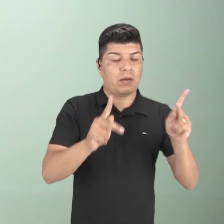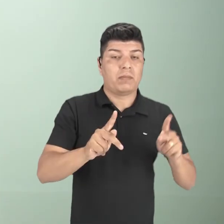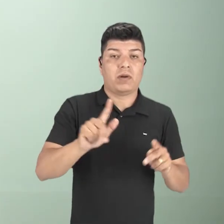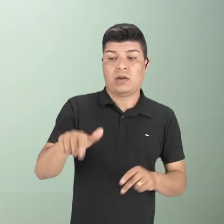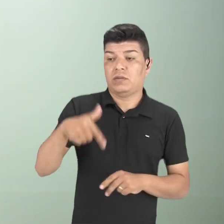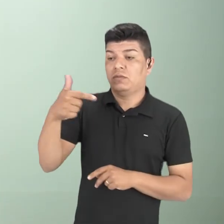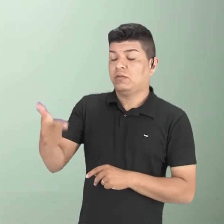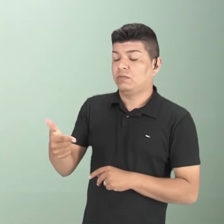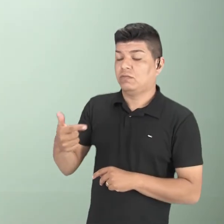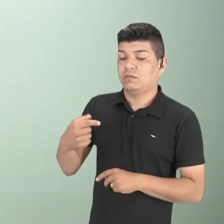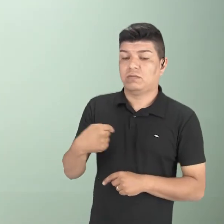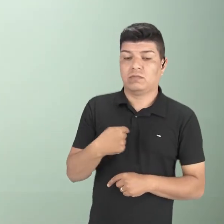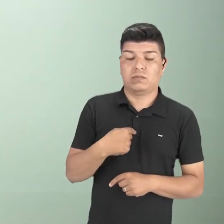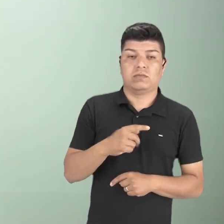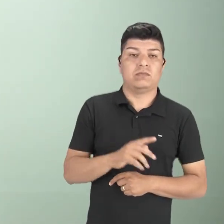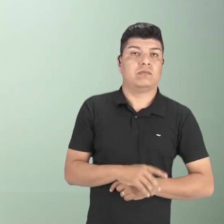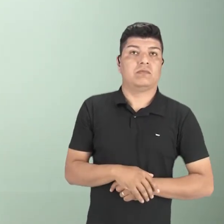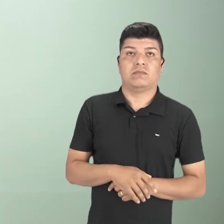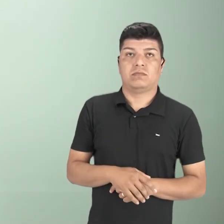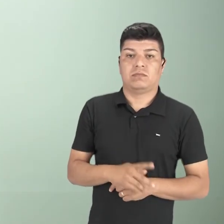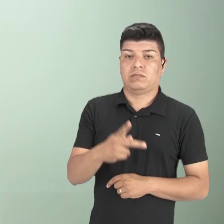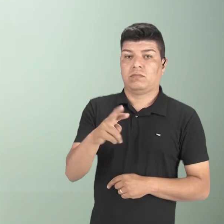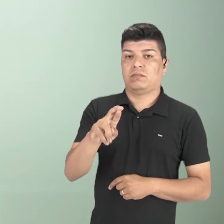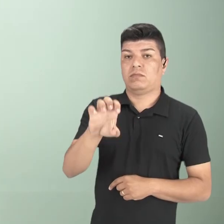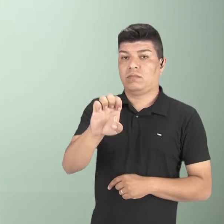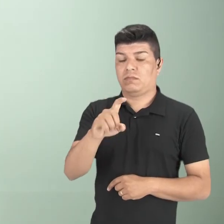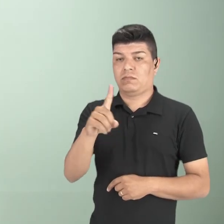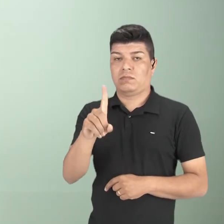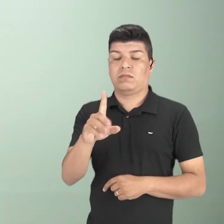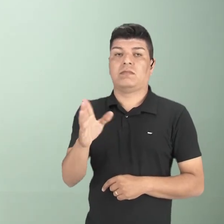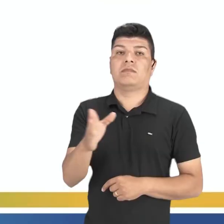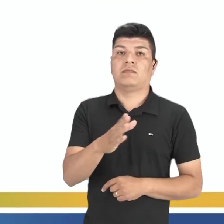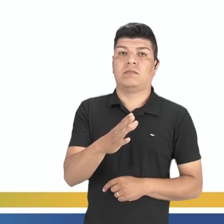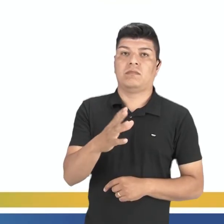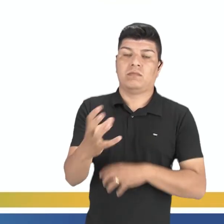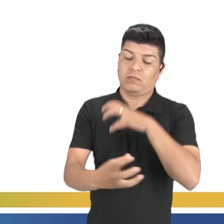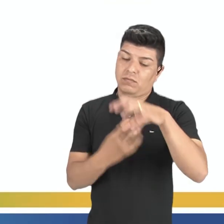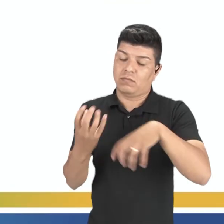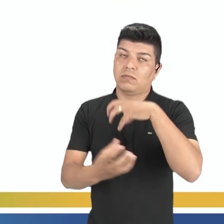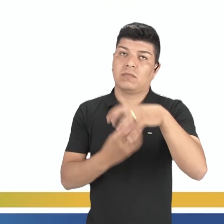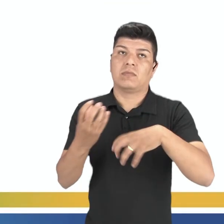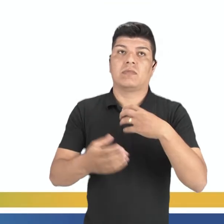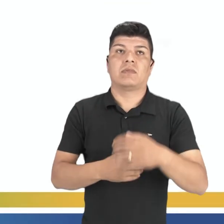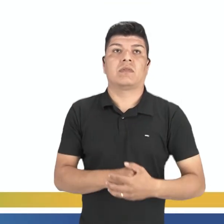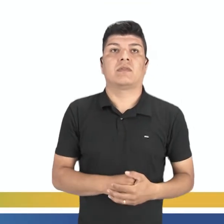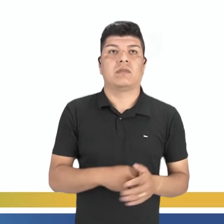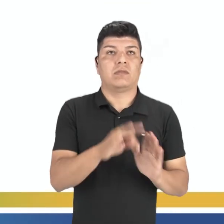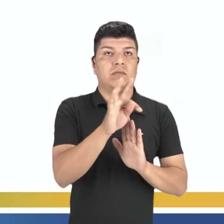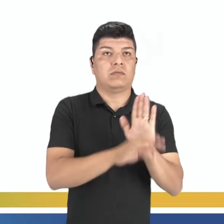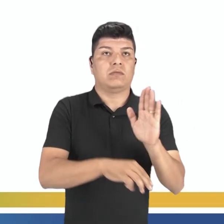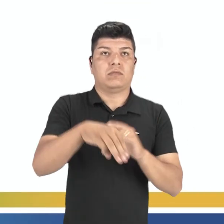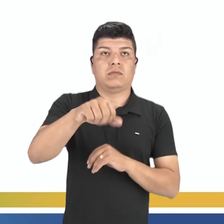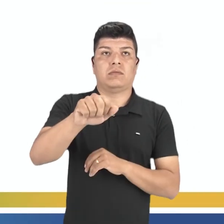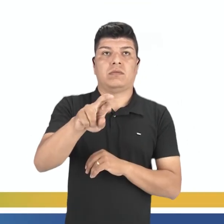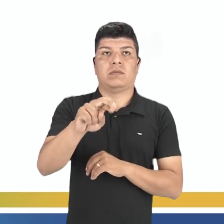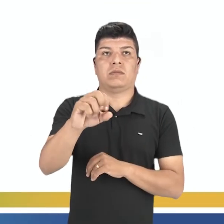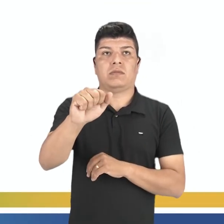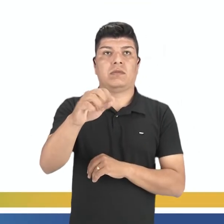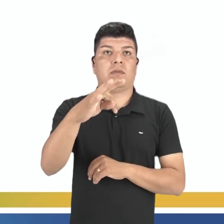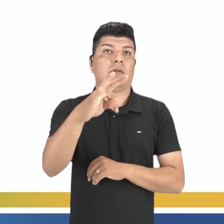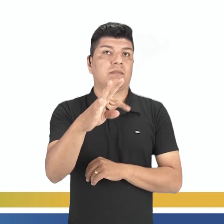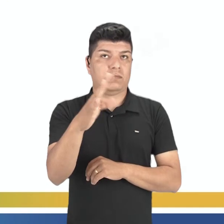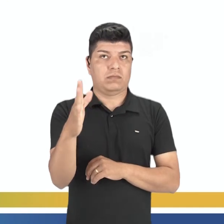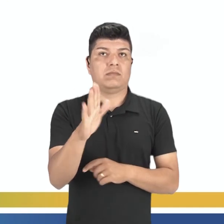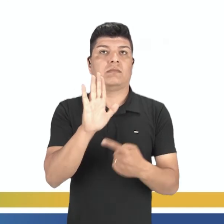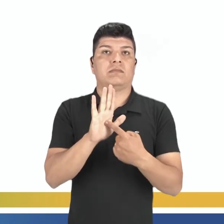já um momento já pré-revolução. A B. O texto de Marat representa uma noção de cidadania